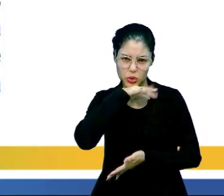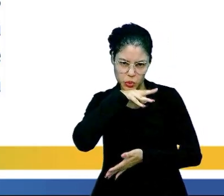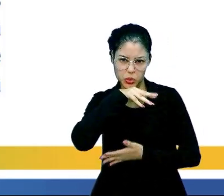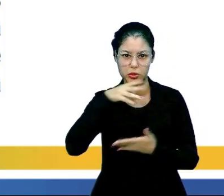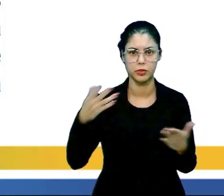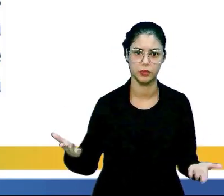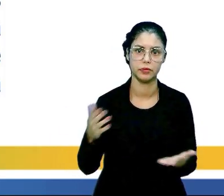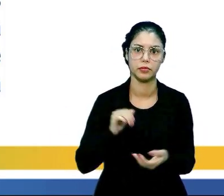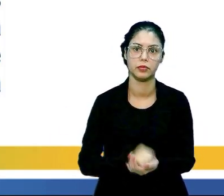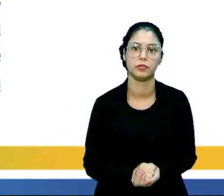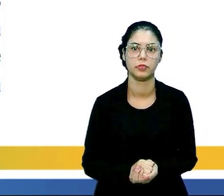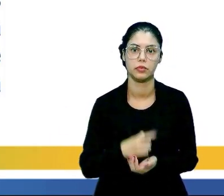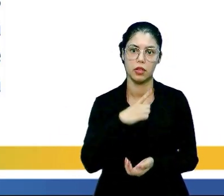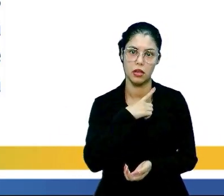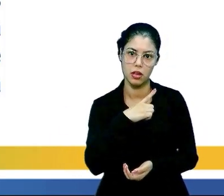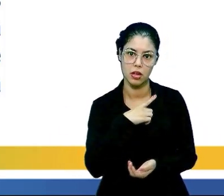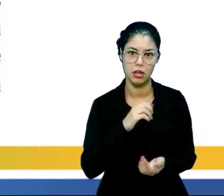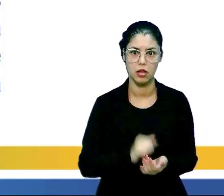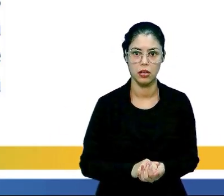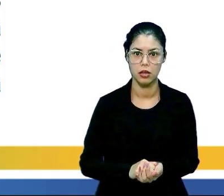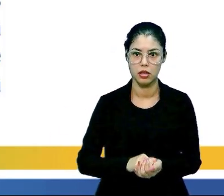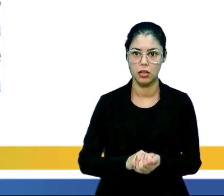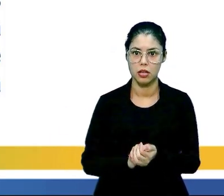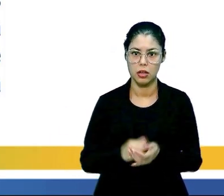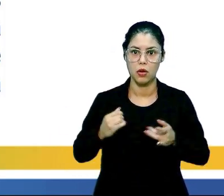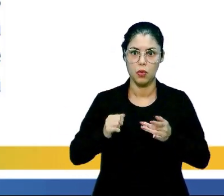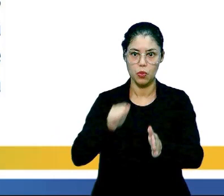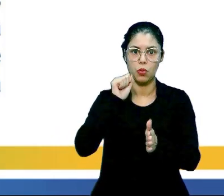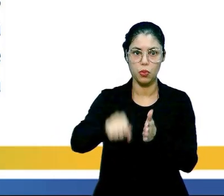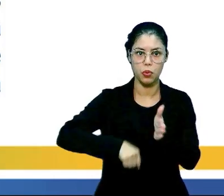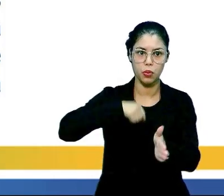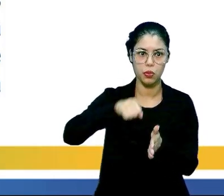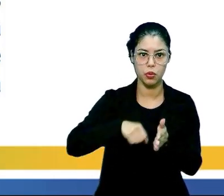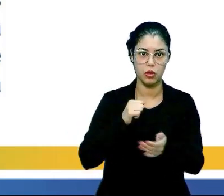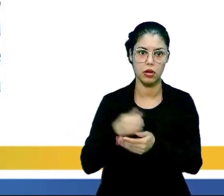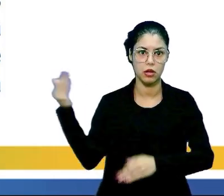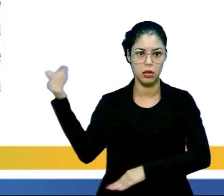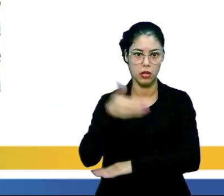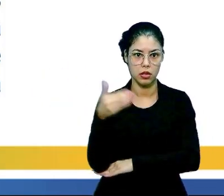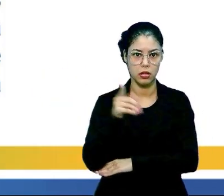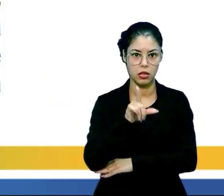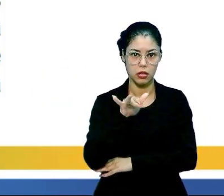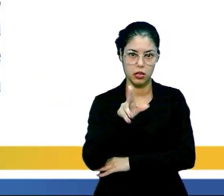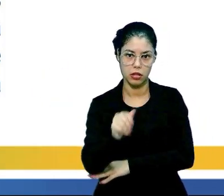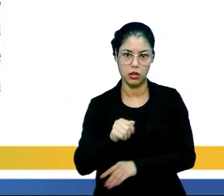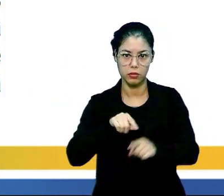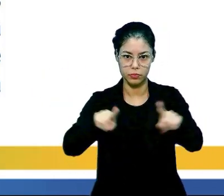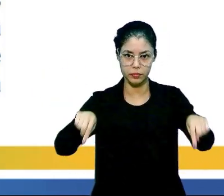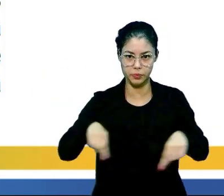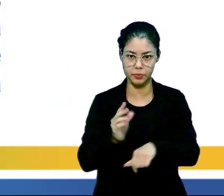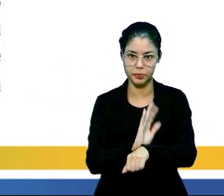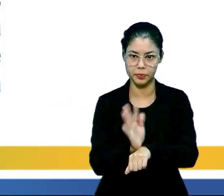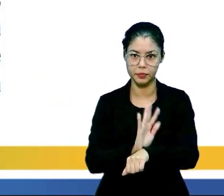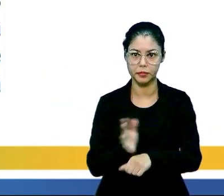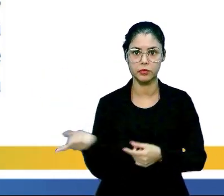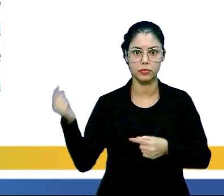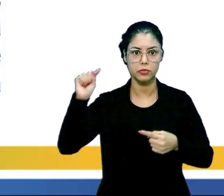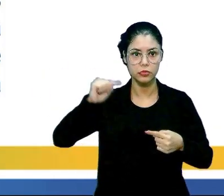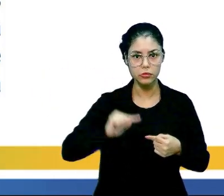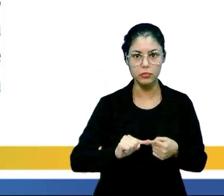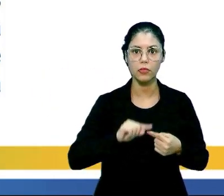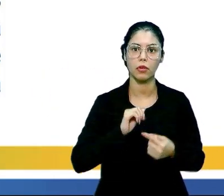precárias condições, em uma estação de trem parisiense, frequenta clandestinamente uma sala de